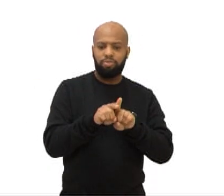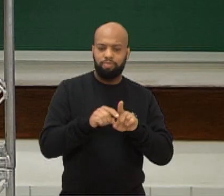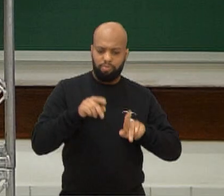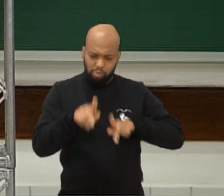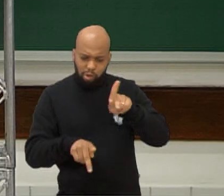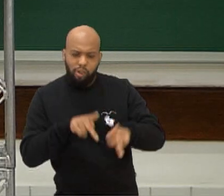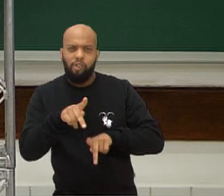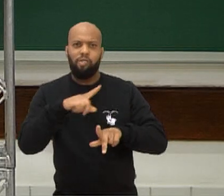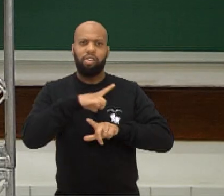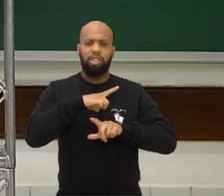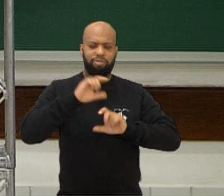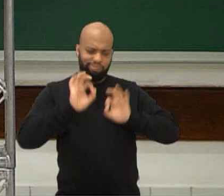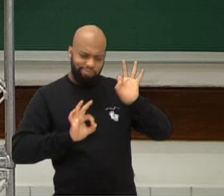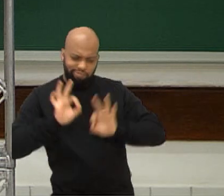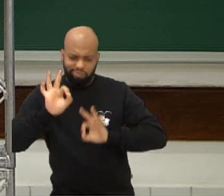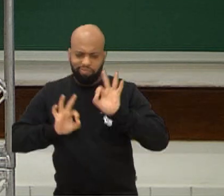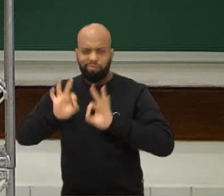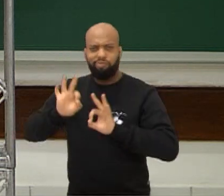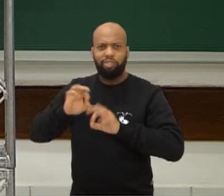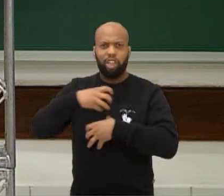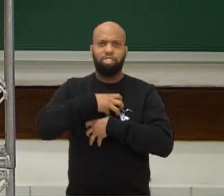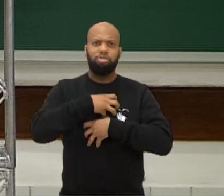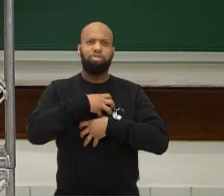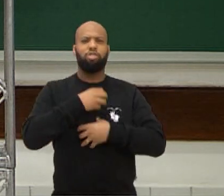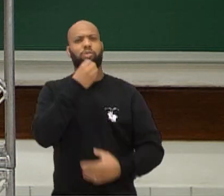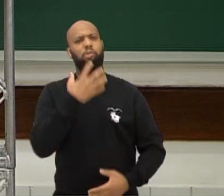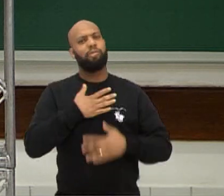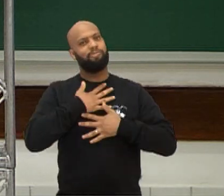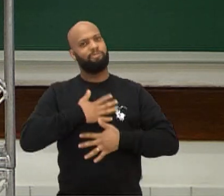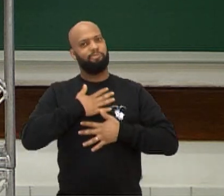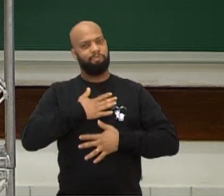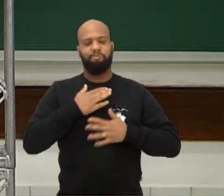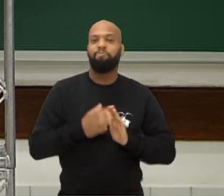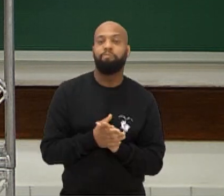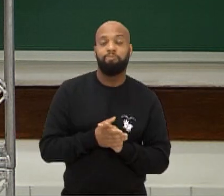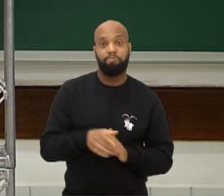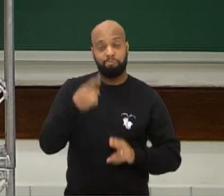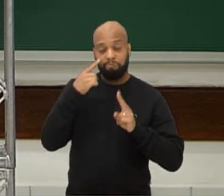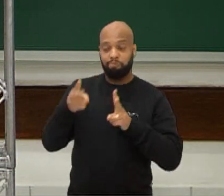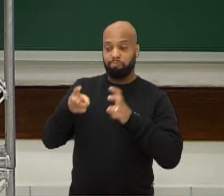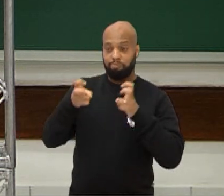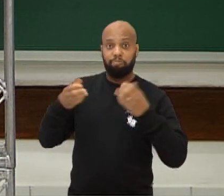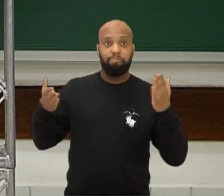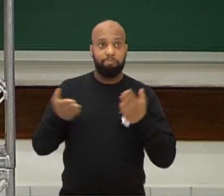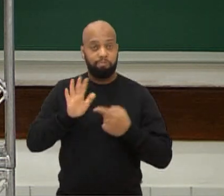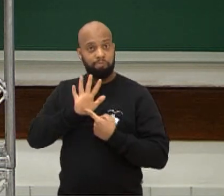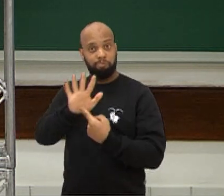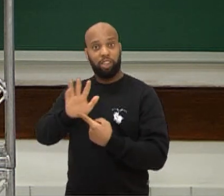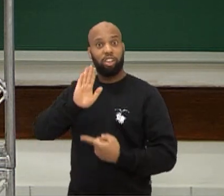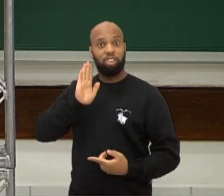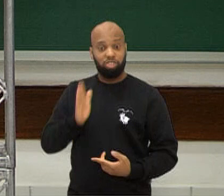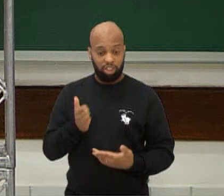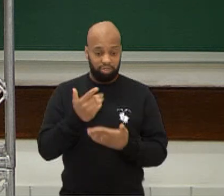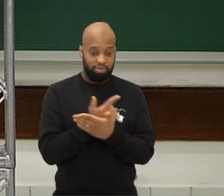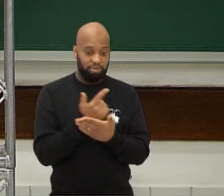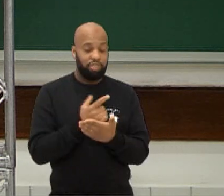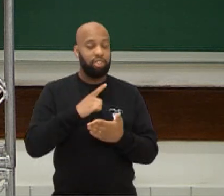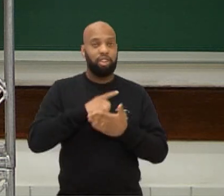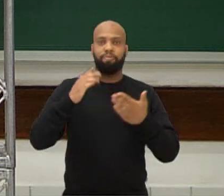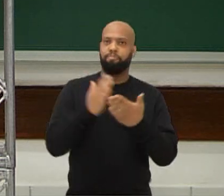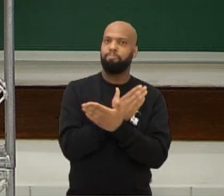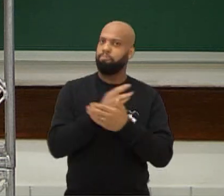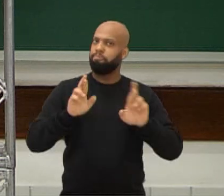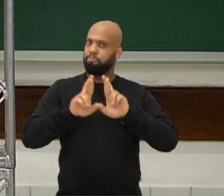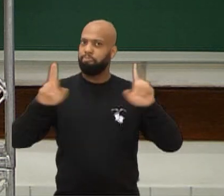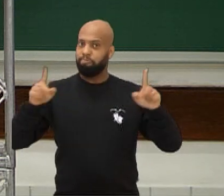civilização organizada de uma maneira mais satisfatória. Então perceba, só na apresentação nós já temos algumas